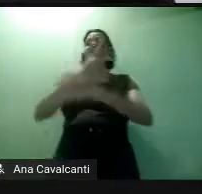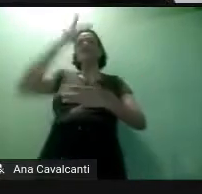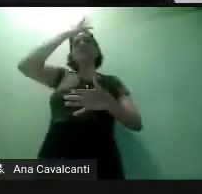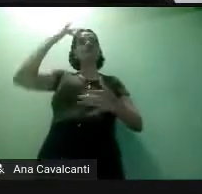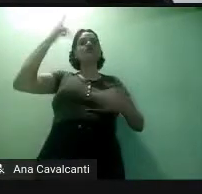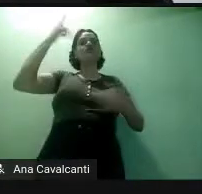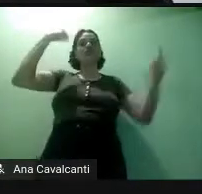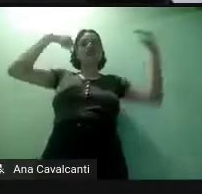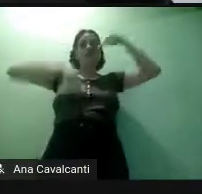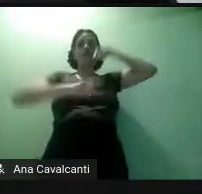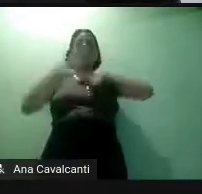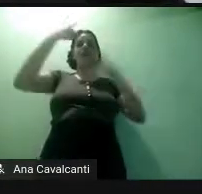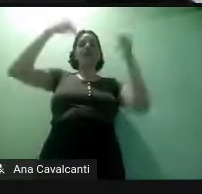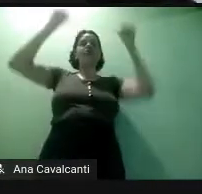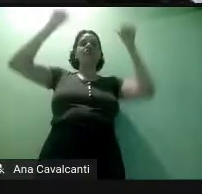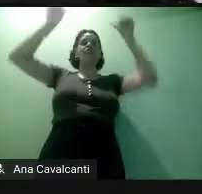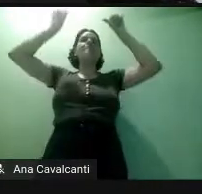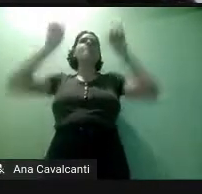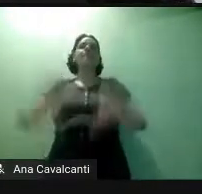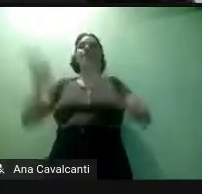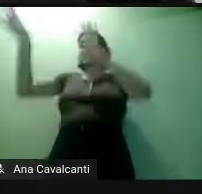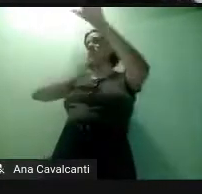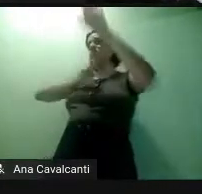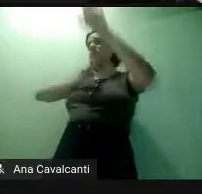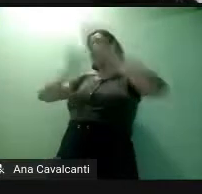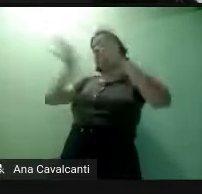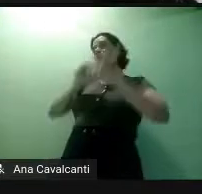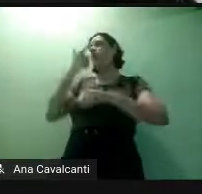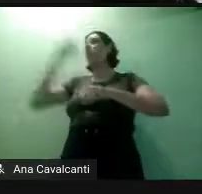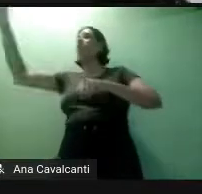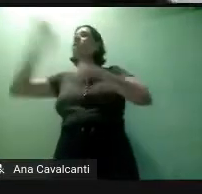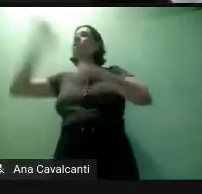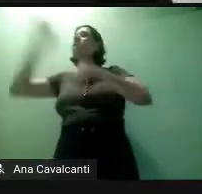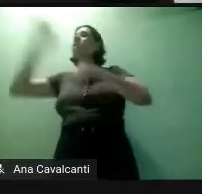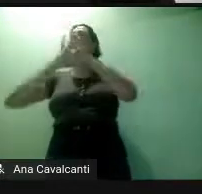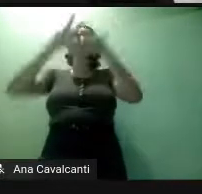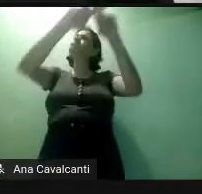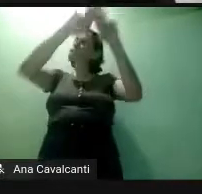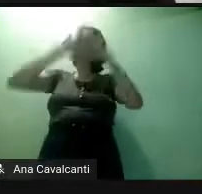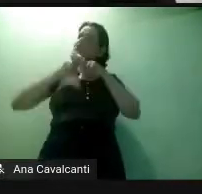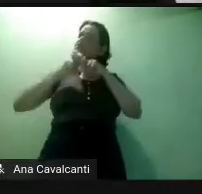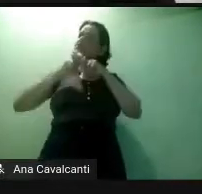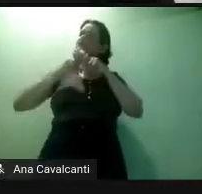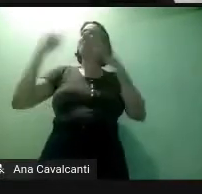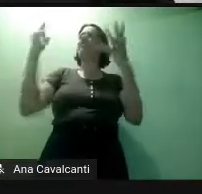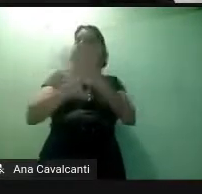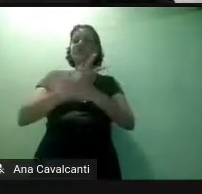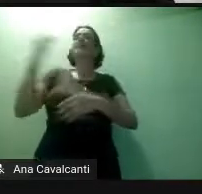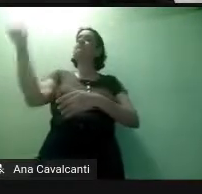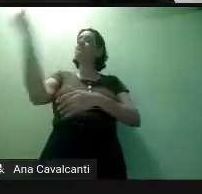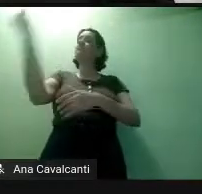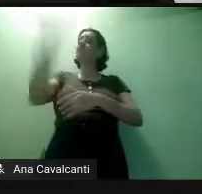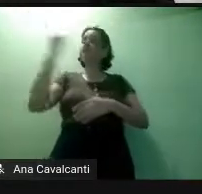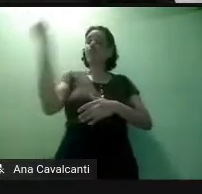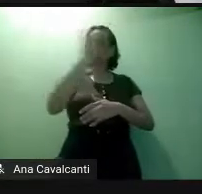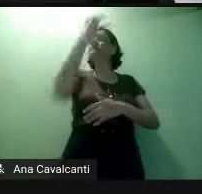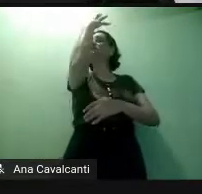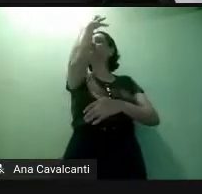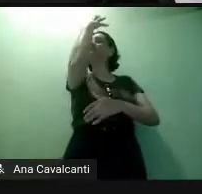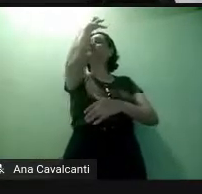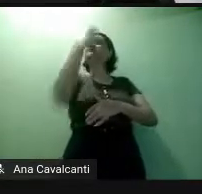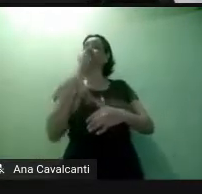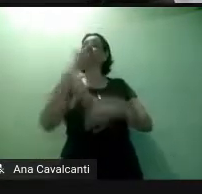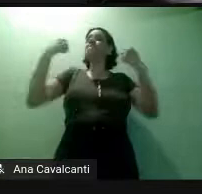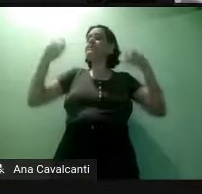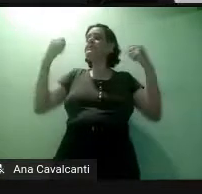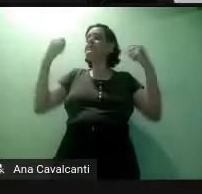pode ganhar outras doenças por conta disso. Por isso que é extremamente importante que a gente se